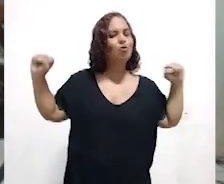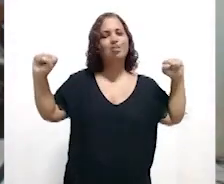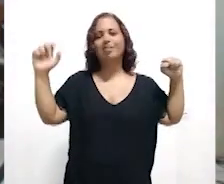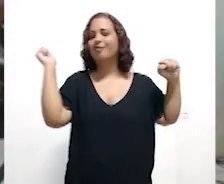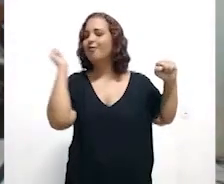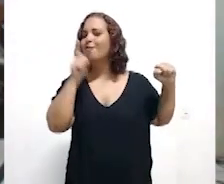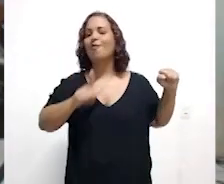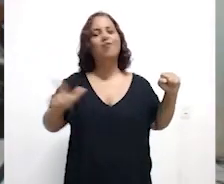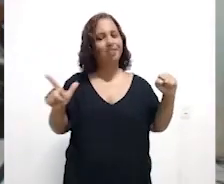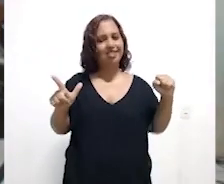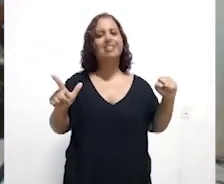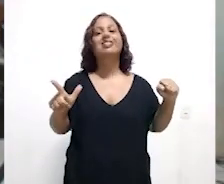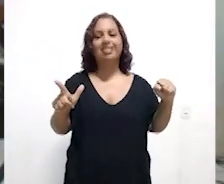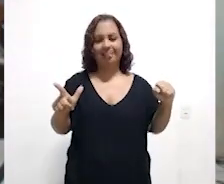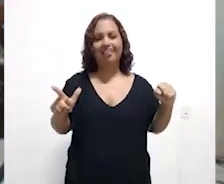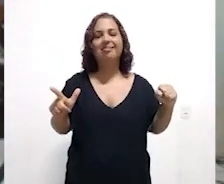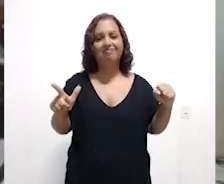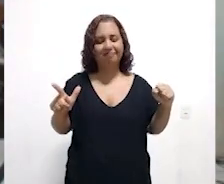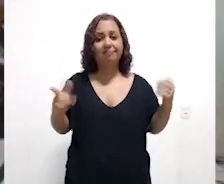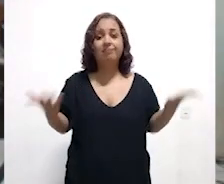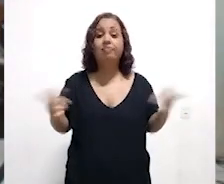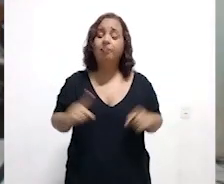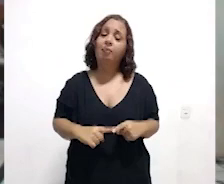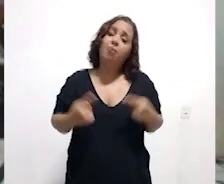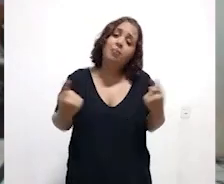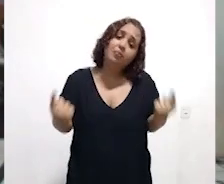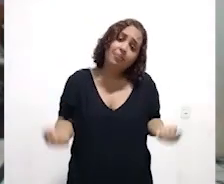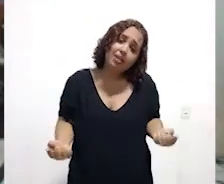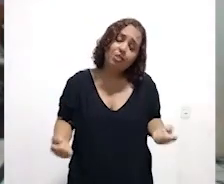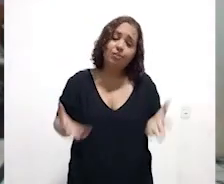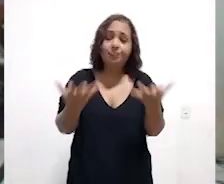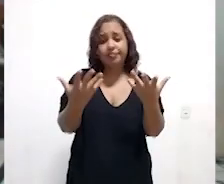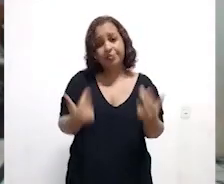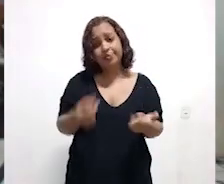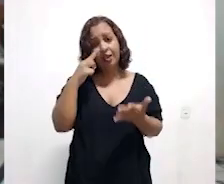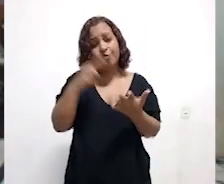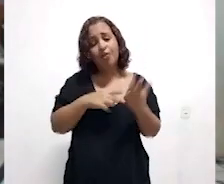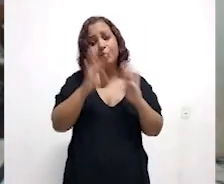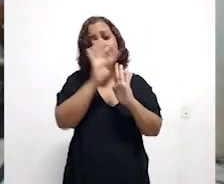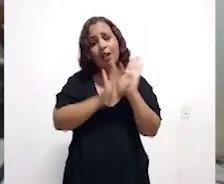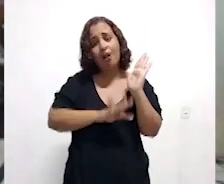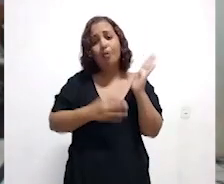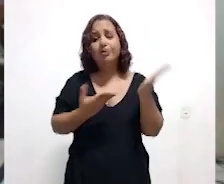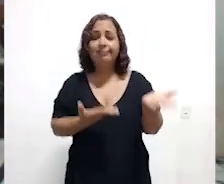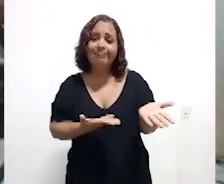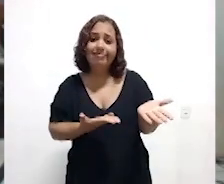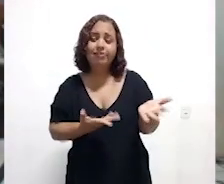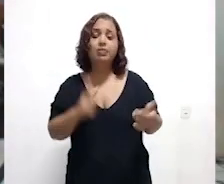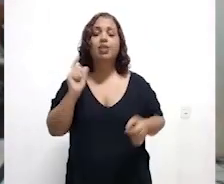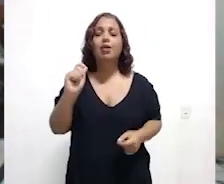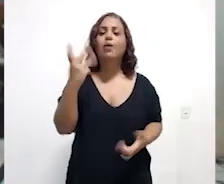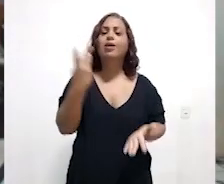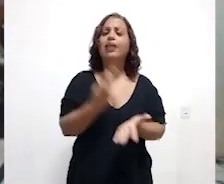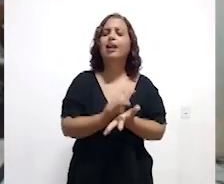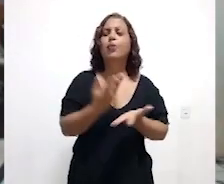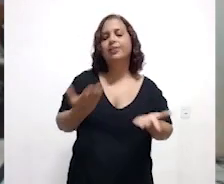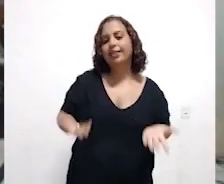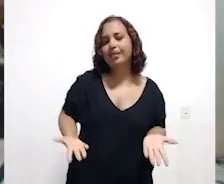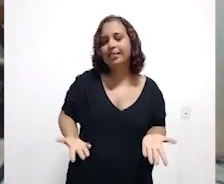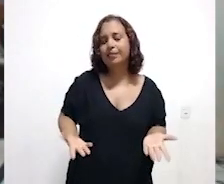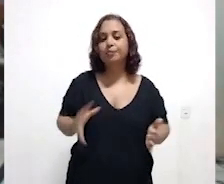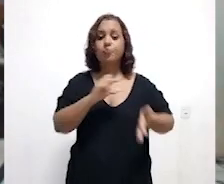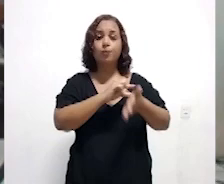inacessível, não é verdade? Mas vamos ao texto, não é? o que é que acontece aqui? No